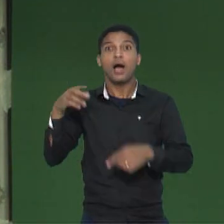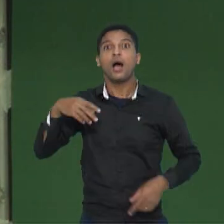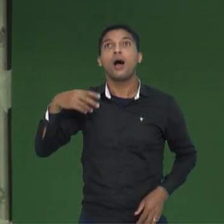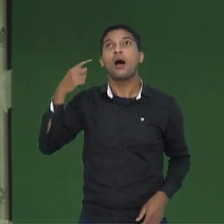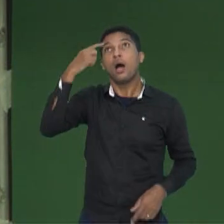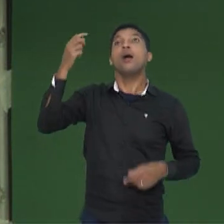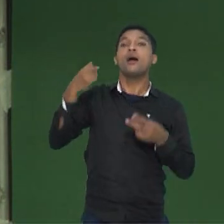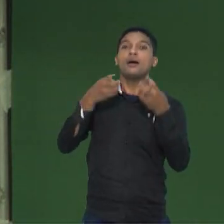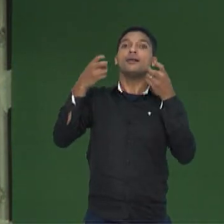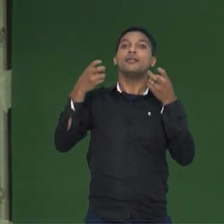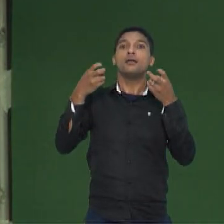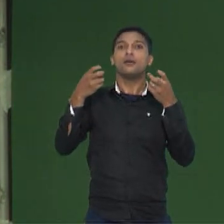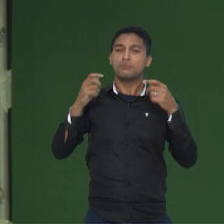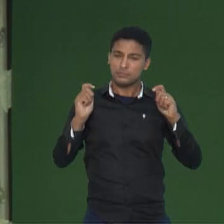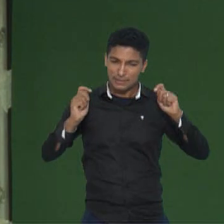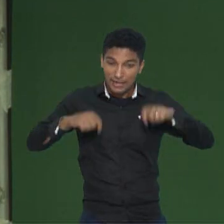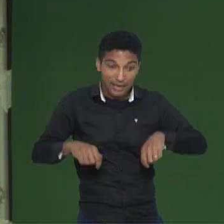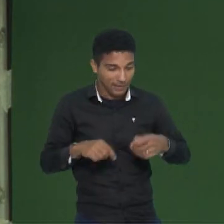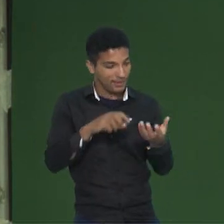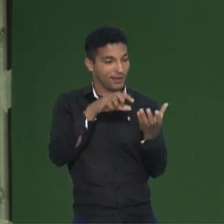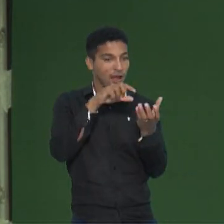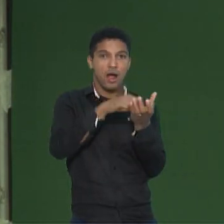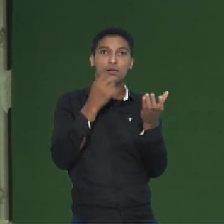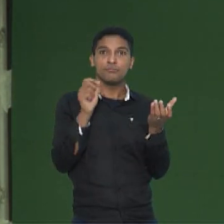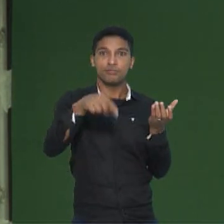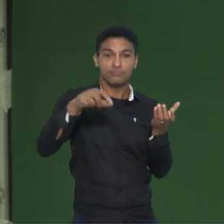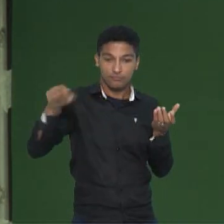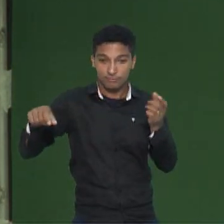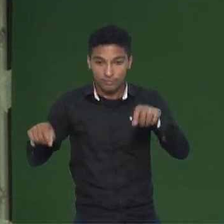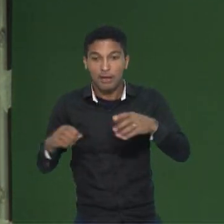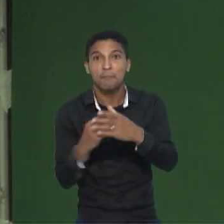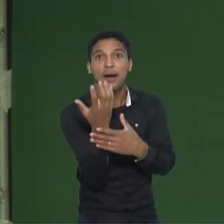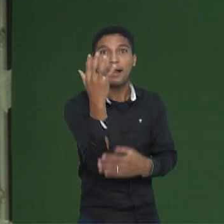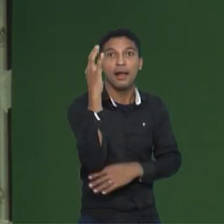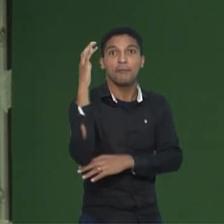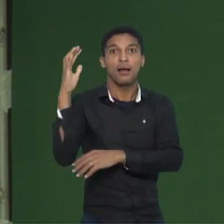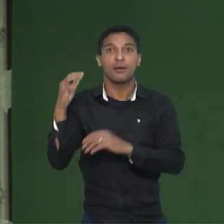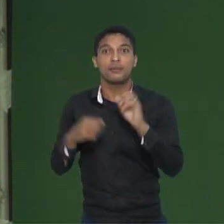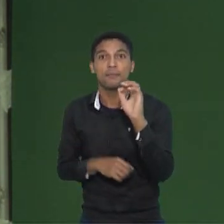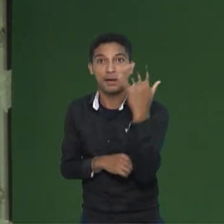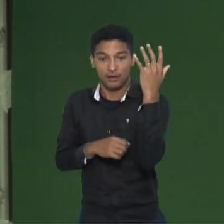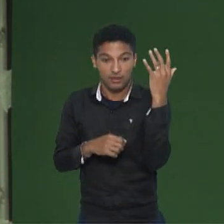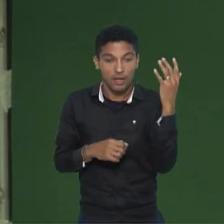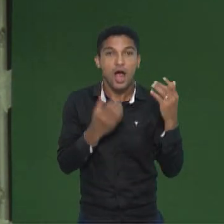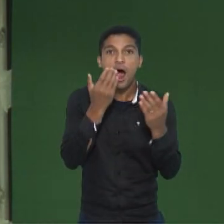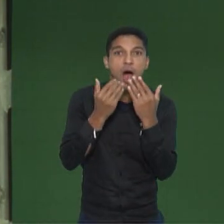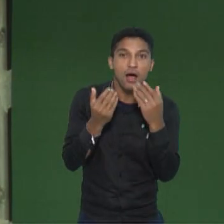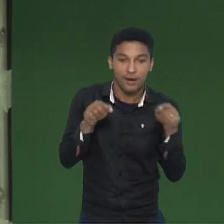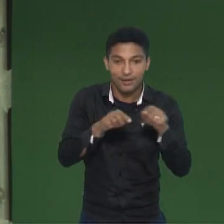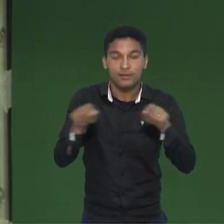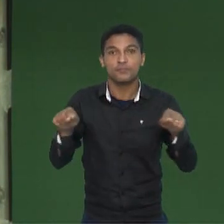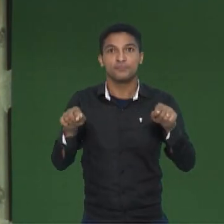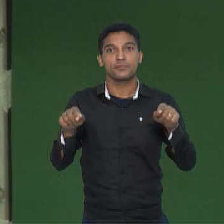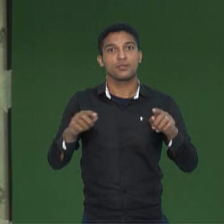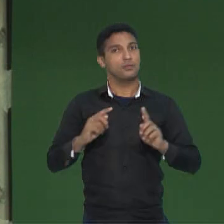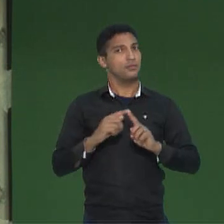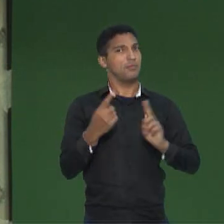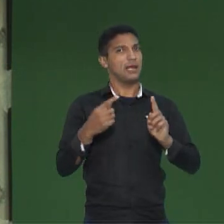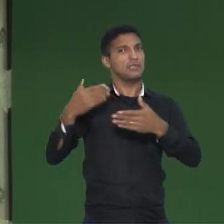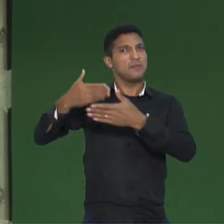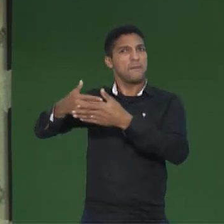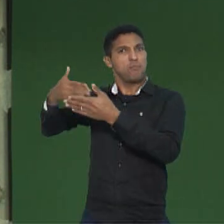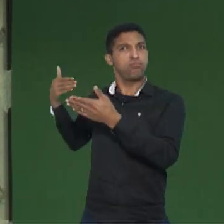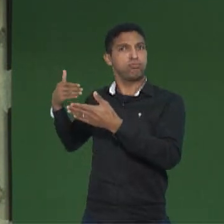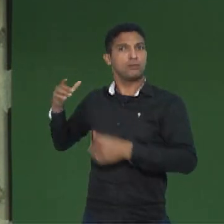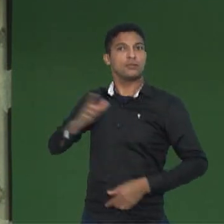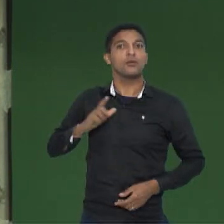lá? Existem algumas hipóteses. Uma delas, monte de lixo. Você pode usar isso